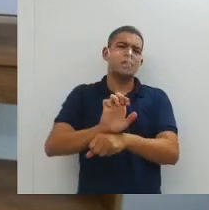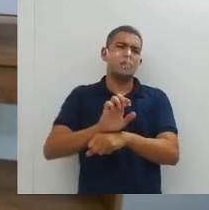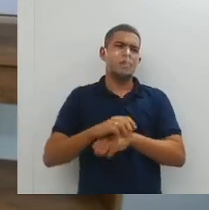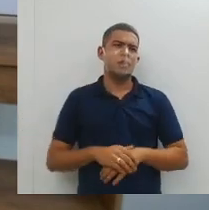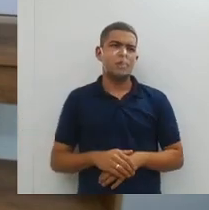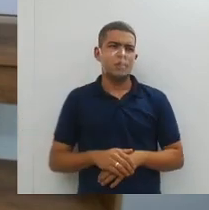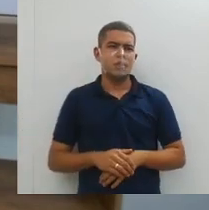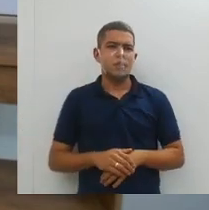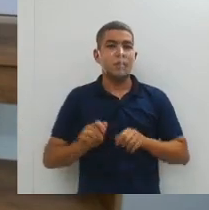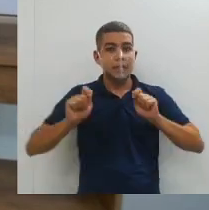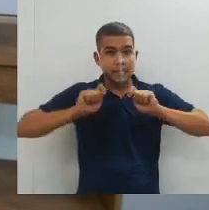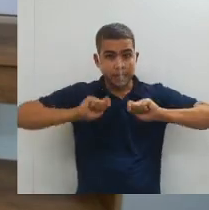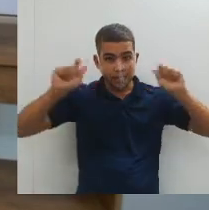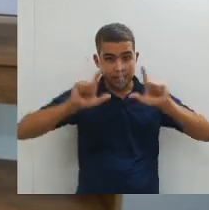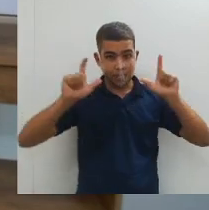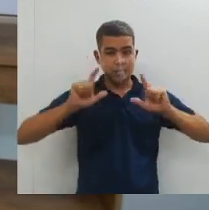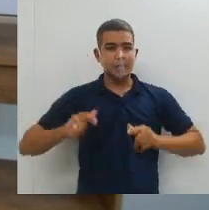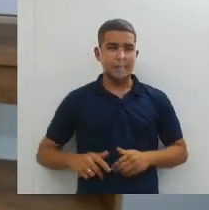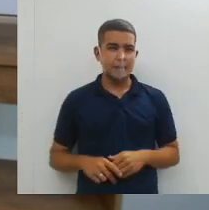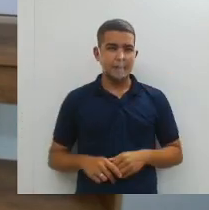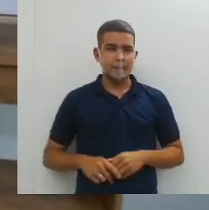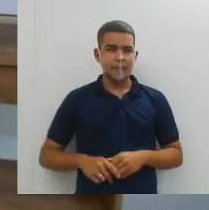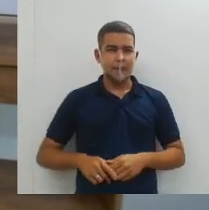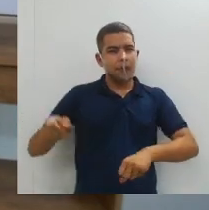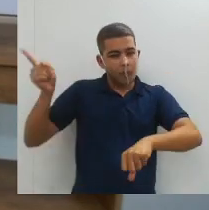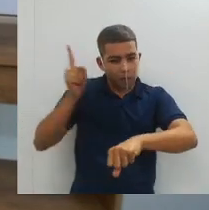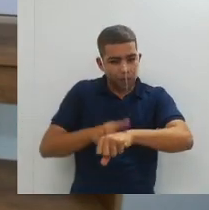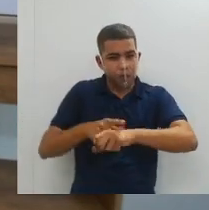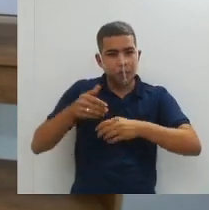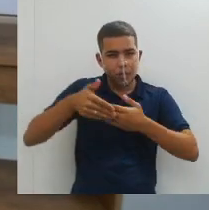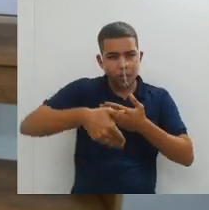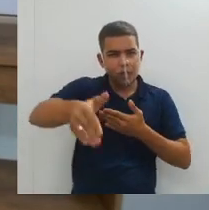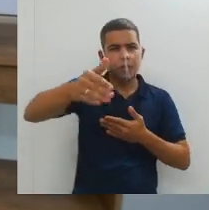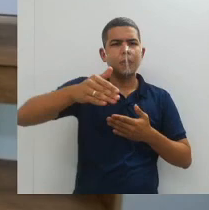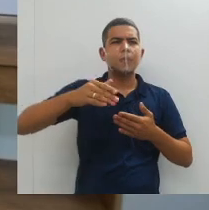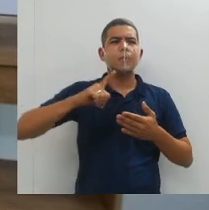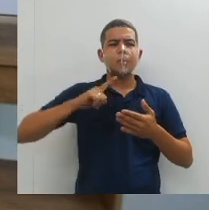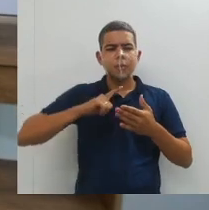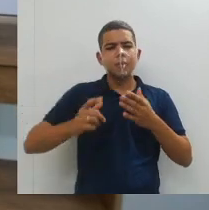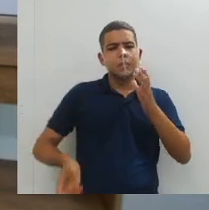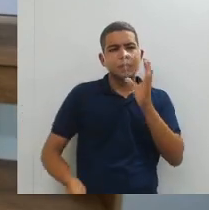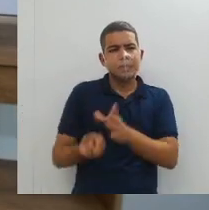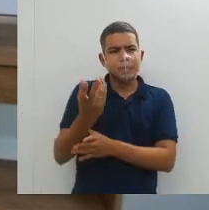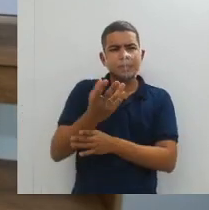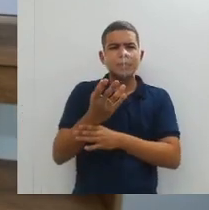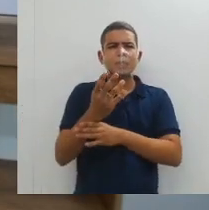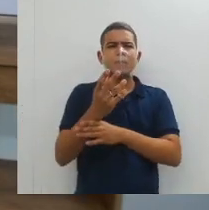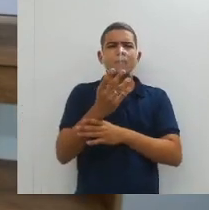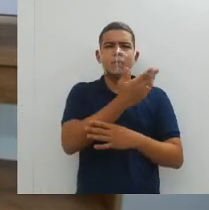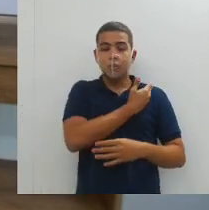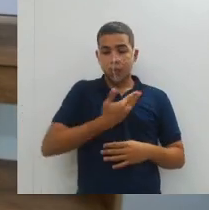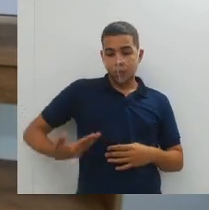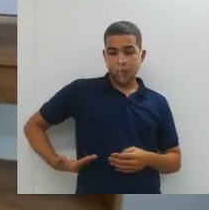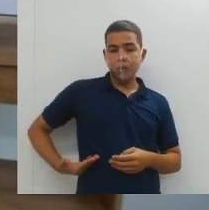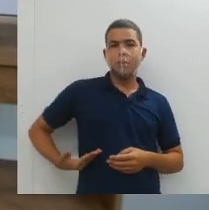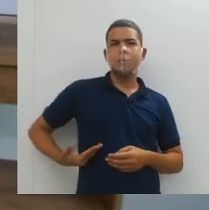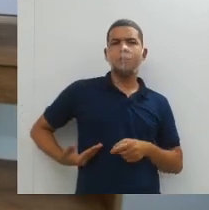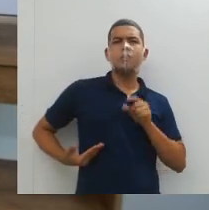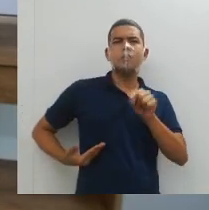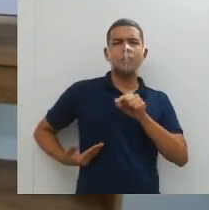Estado. Atenção, gente! Nesse momento aqui, se estabelece ao governante